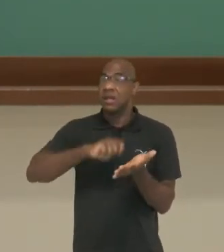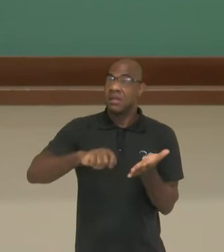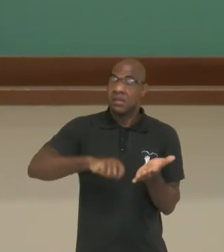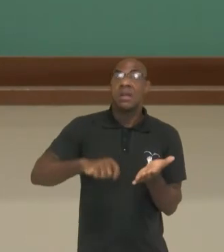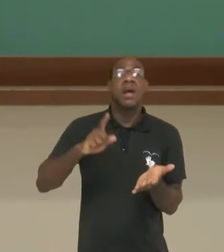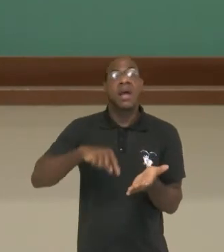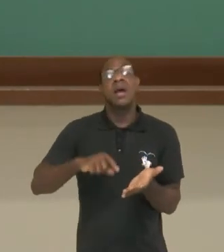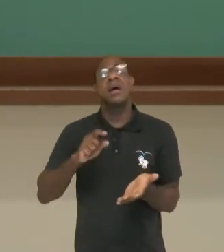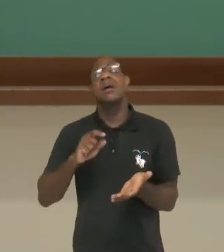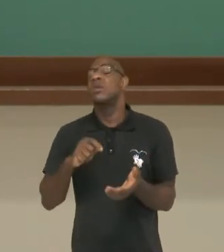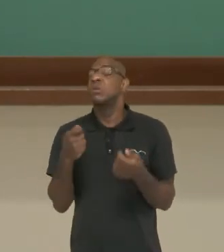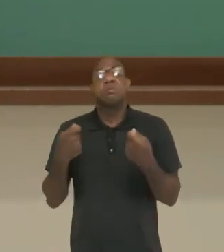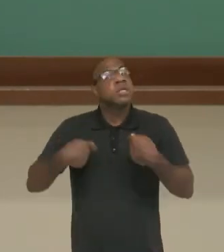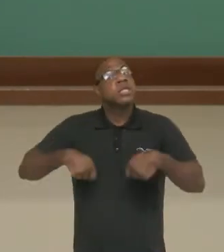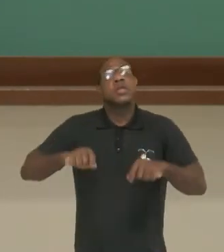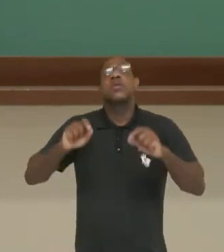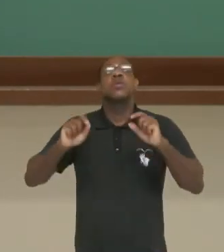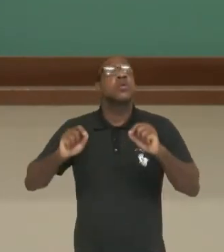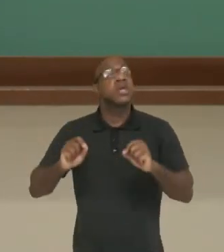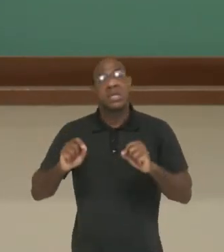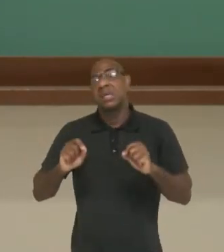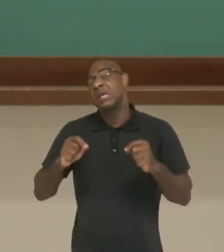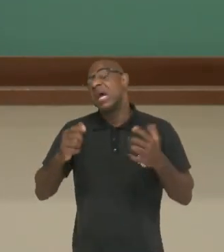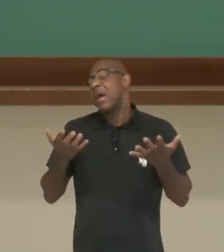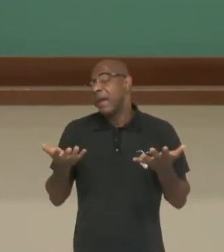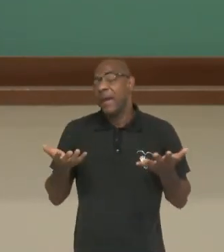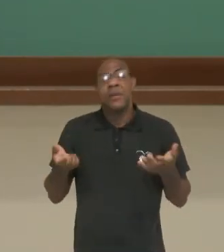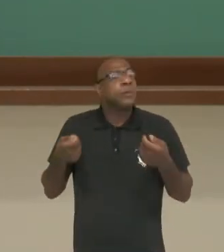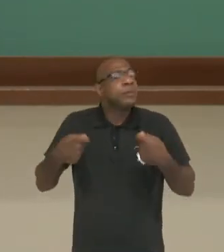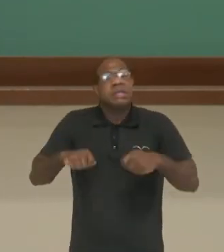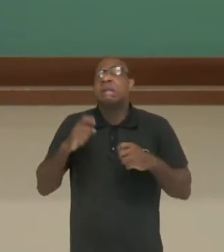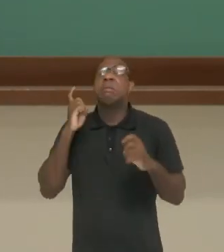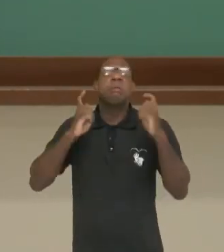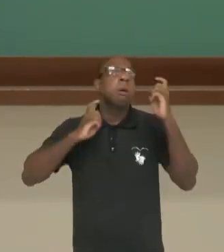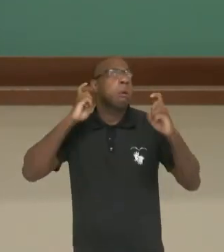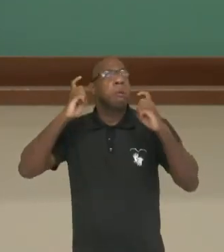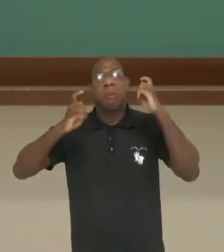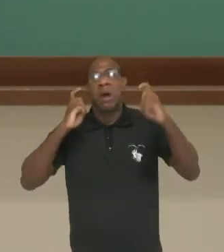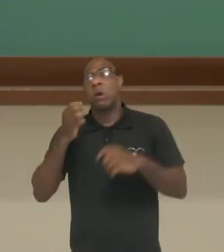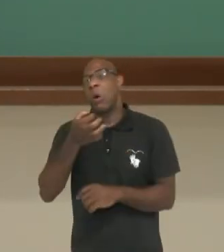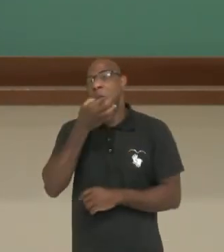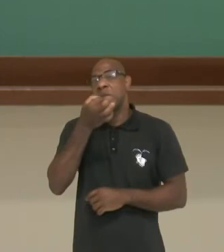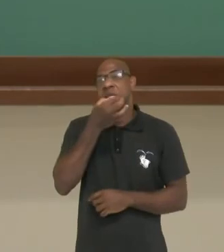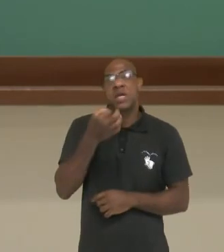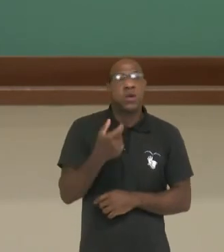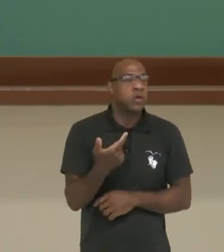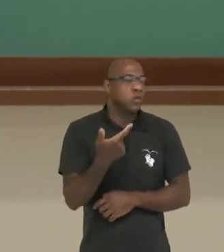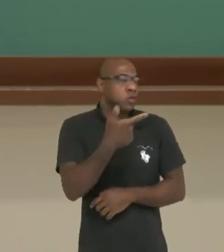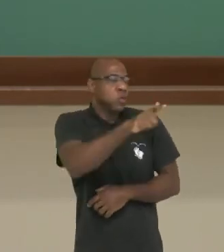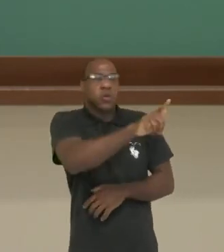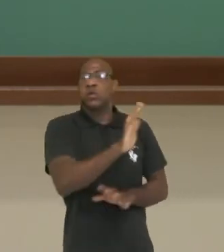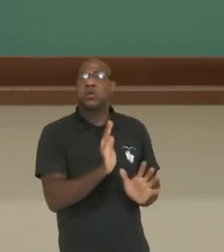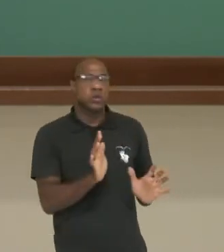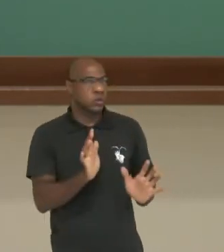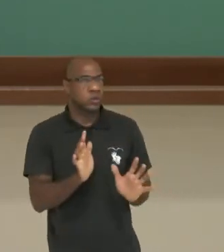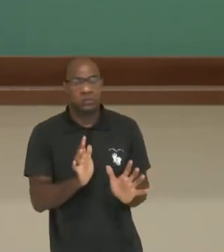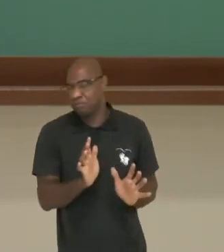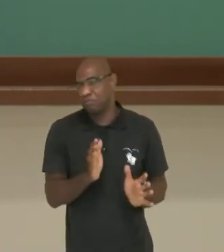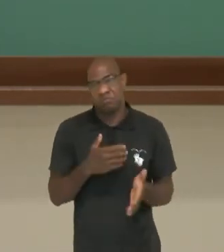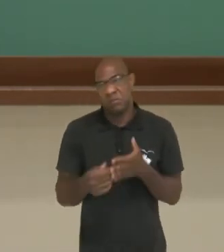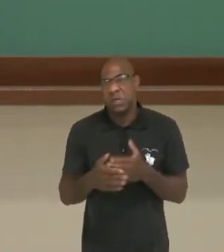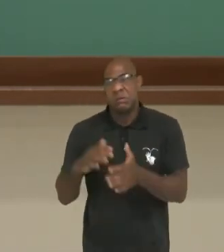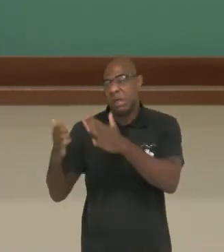essa opinião, não necessariamente tem que se preocupar com a opinião dos proprietários daquele veículo de